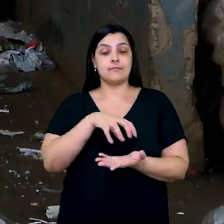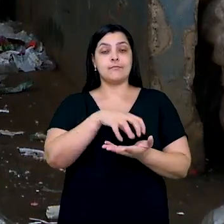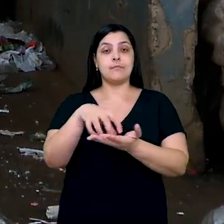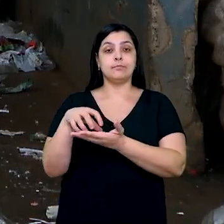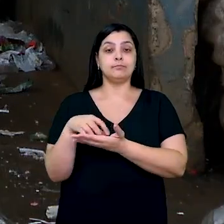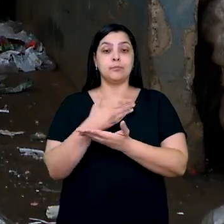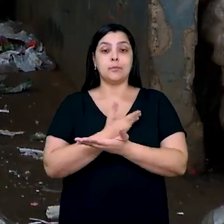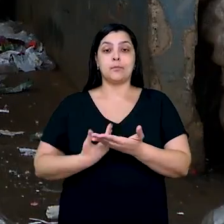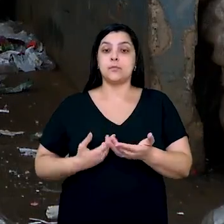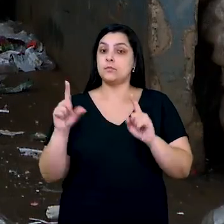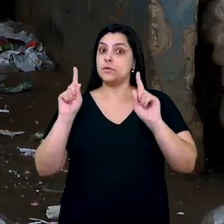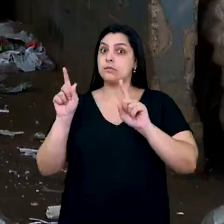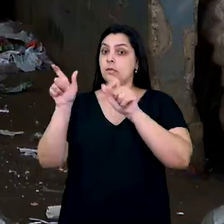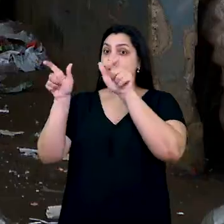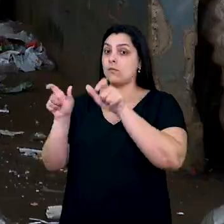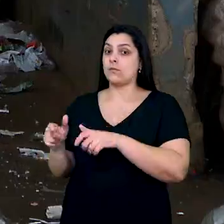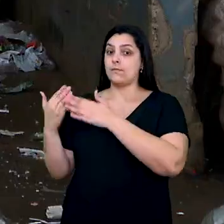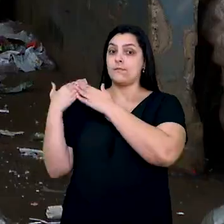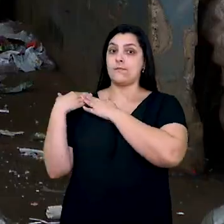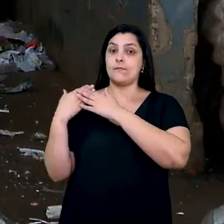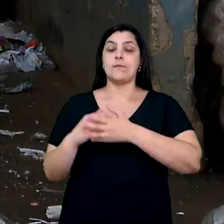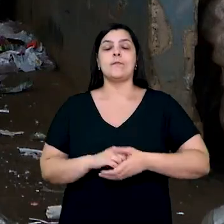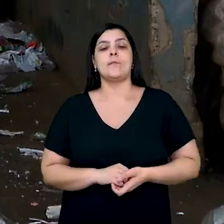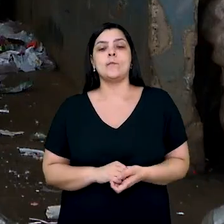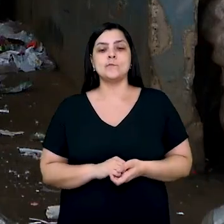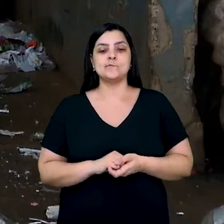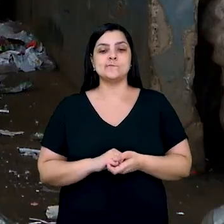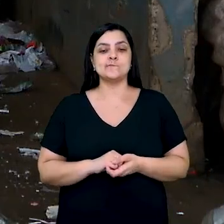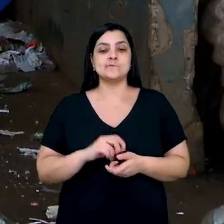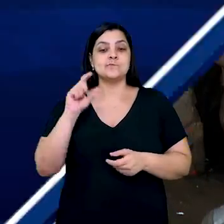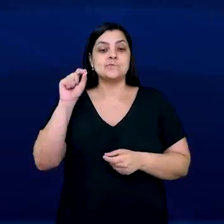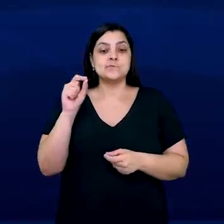diz respeito a entes públicos e não a agentes.